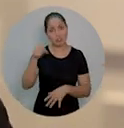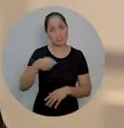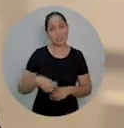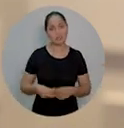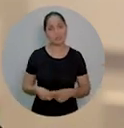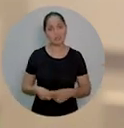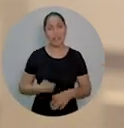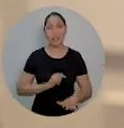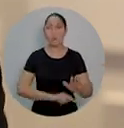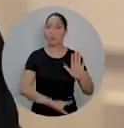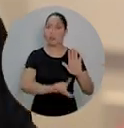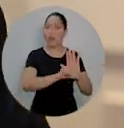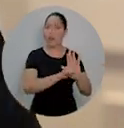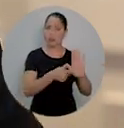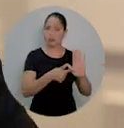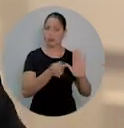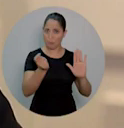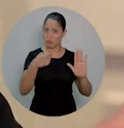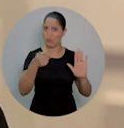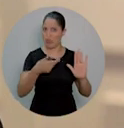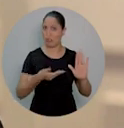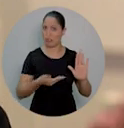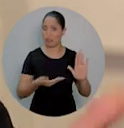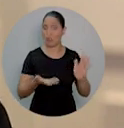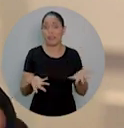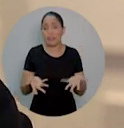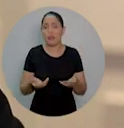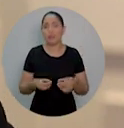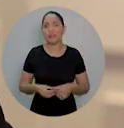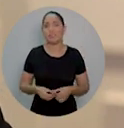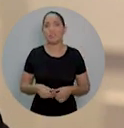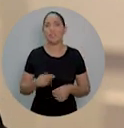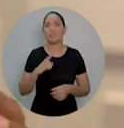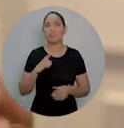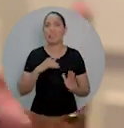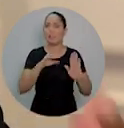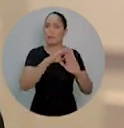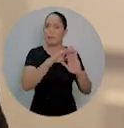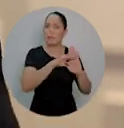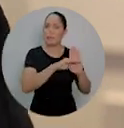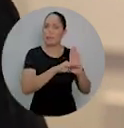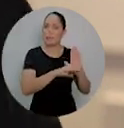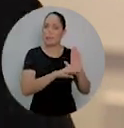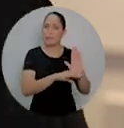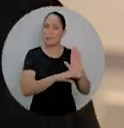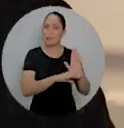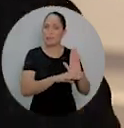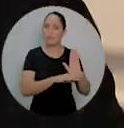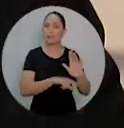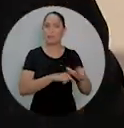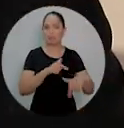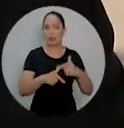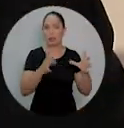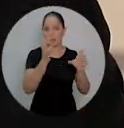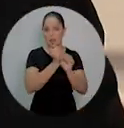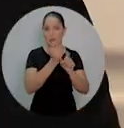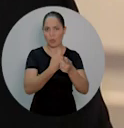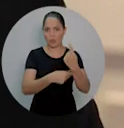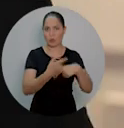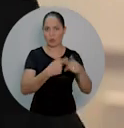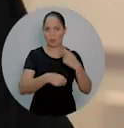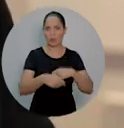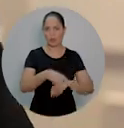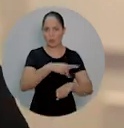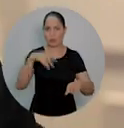sim, porque a lei prevê. E isso se enquadra dentro da menor regulação econômica, da atividade econômica que está no país,